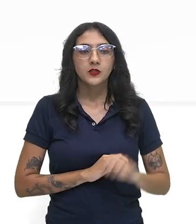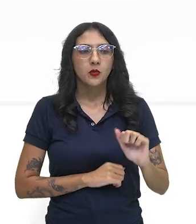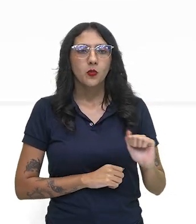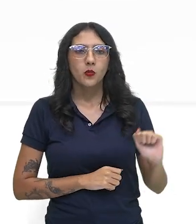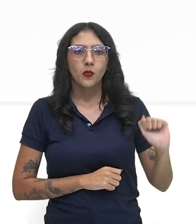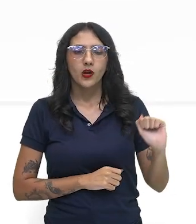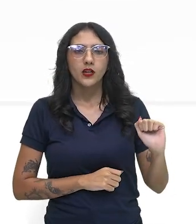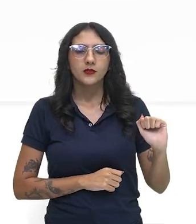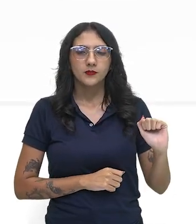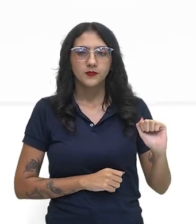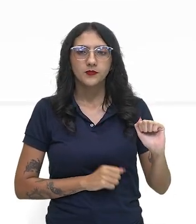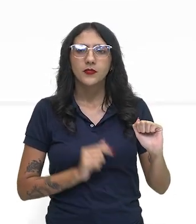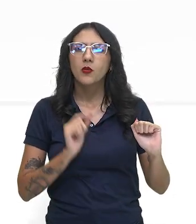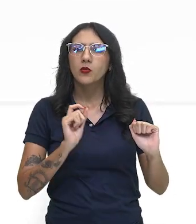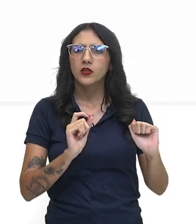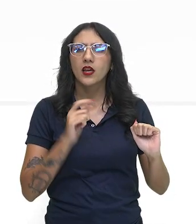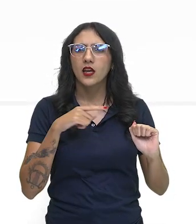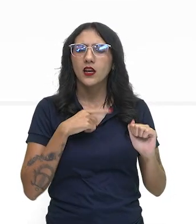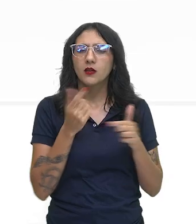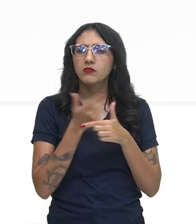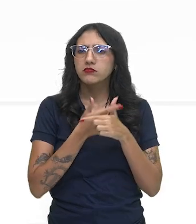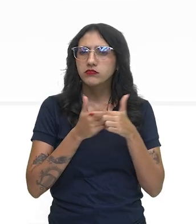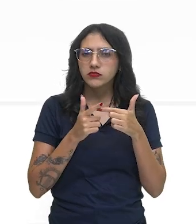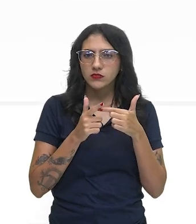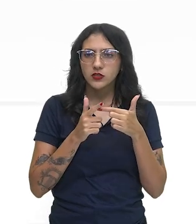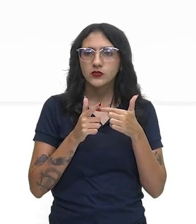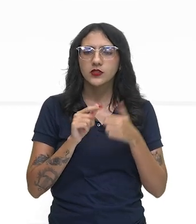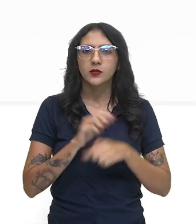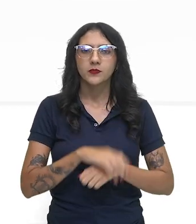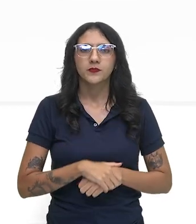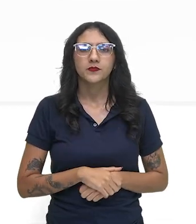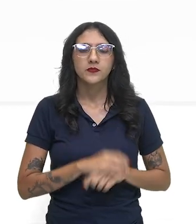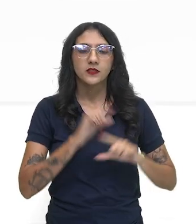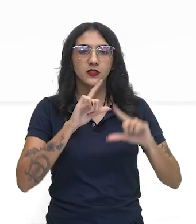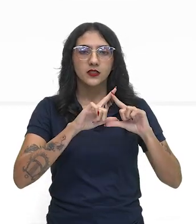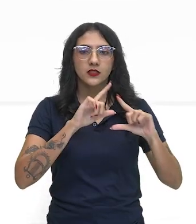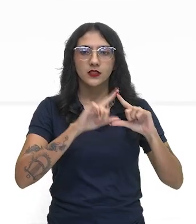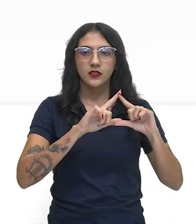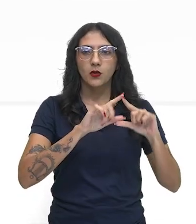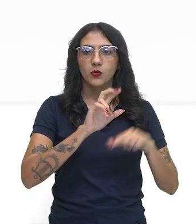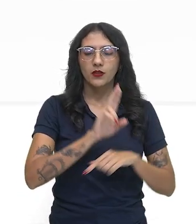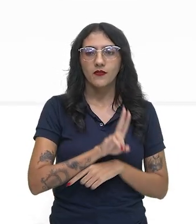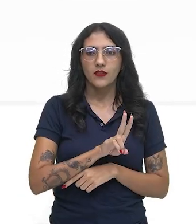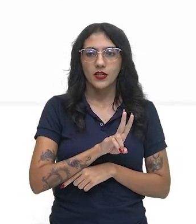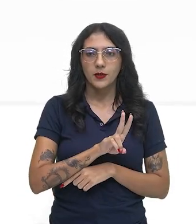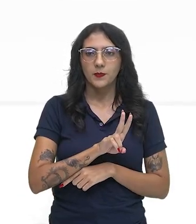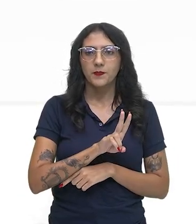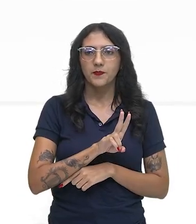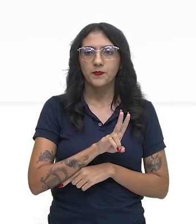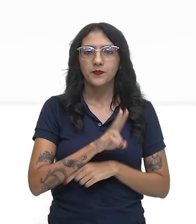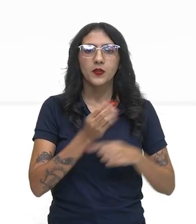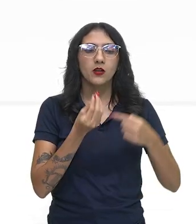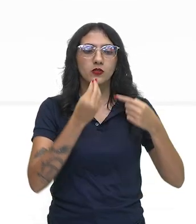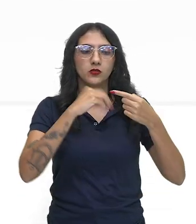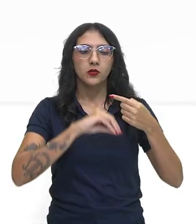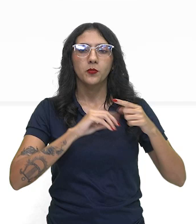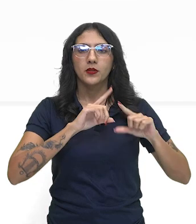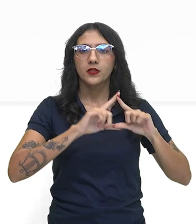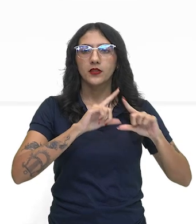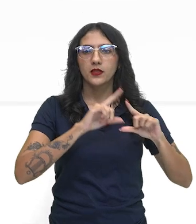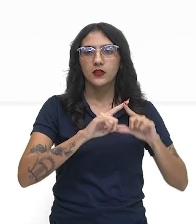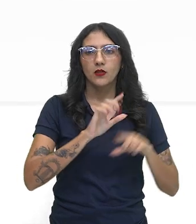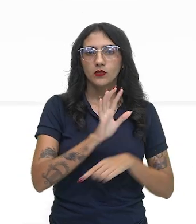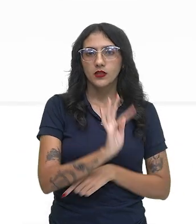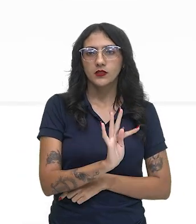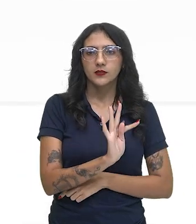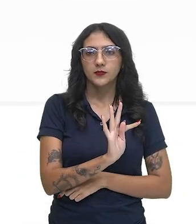quê? Uma razão ou uma relação entre ΔV sobre